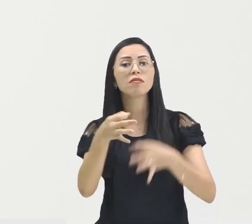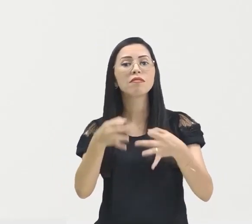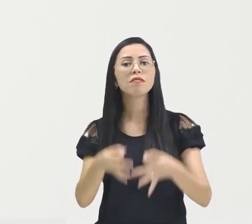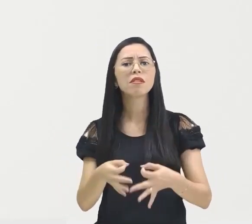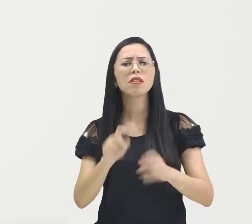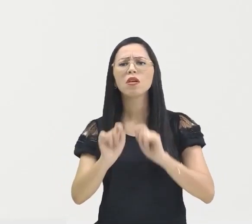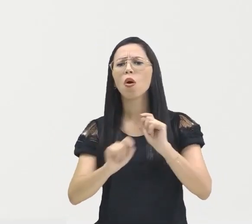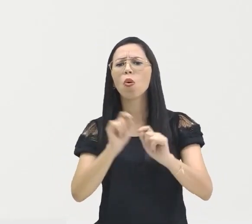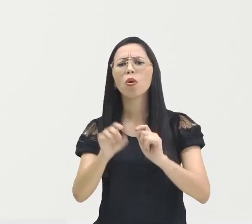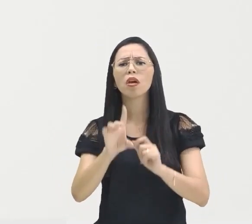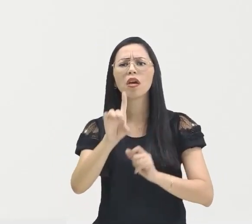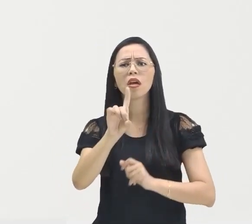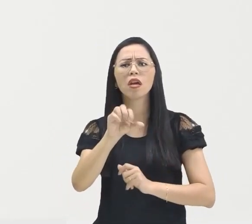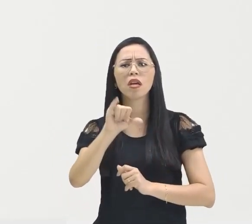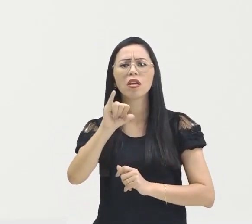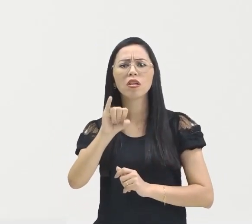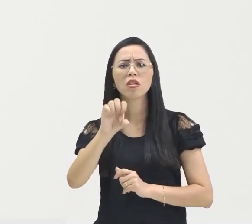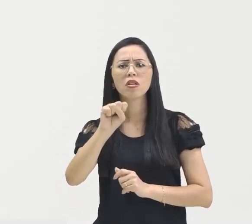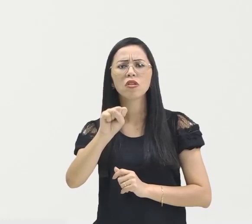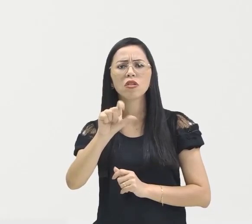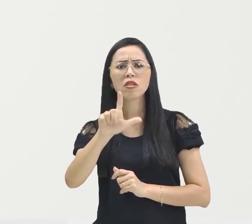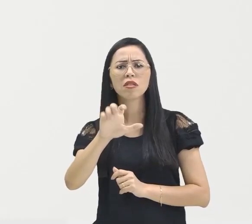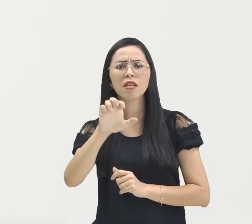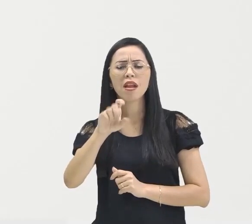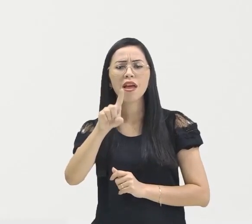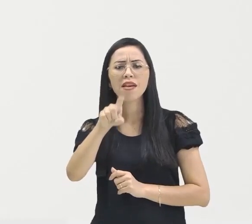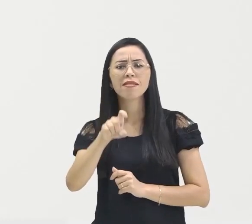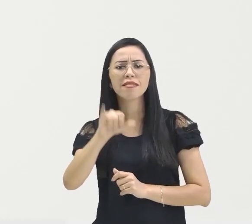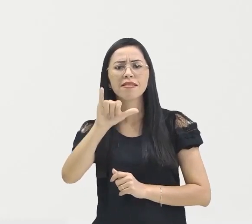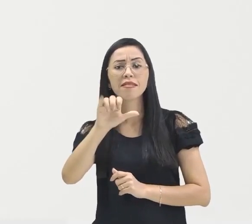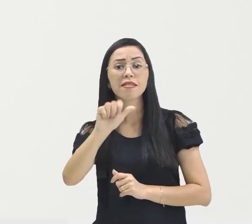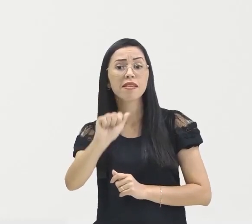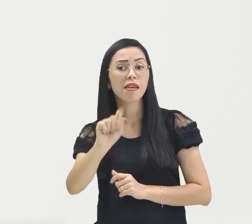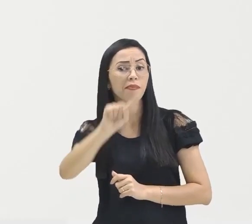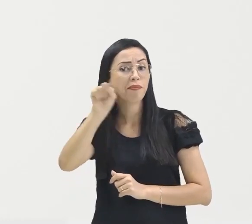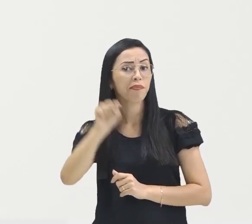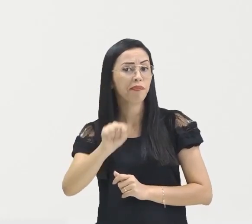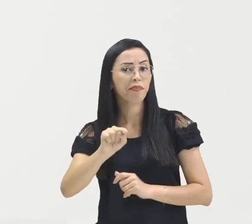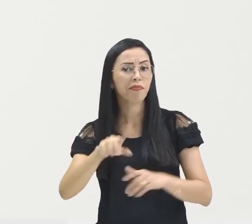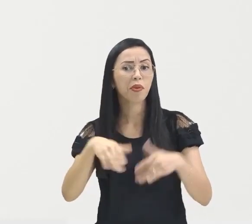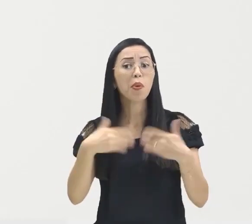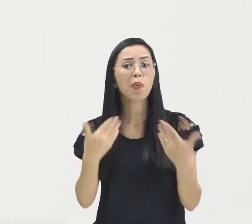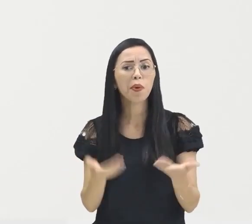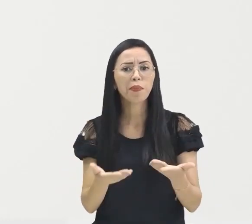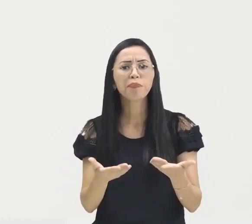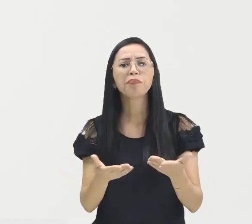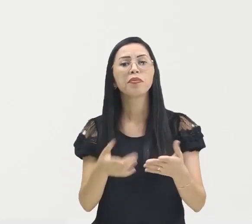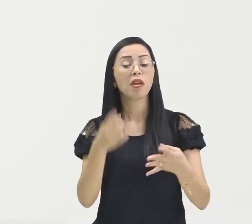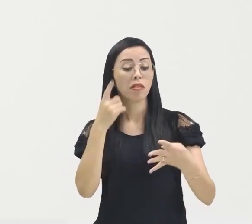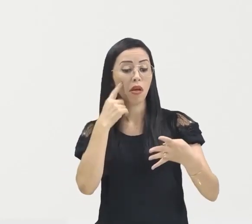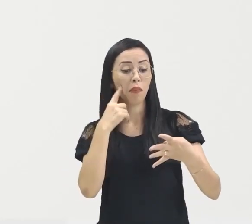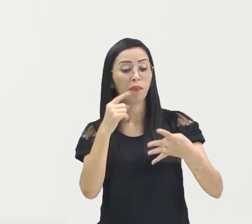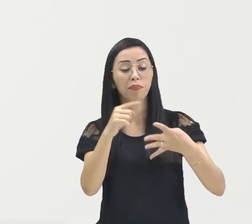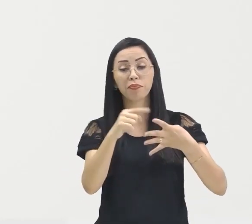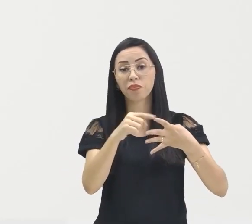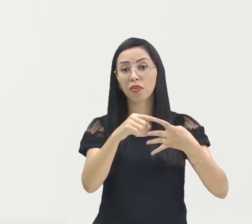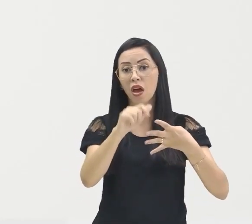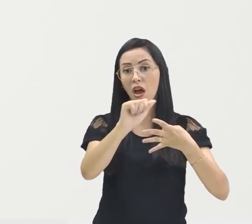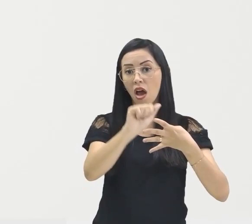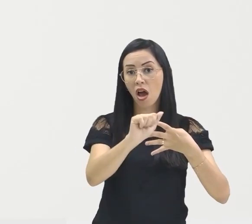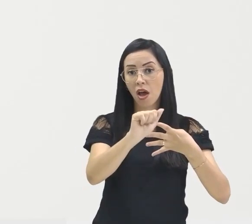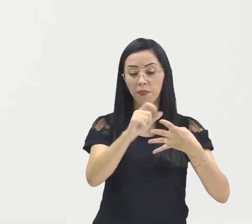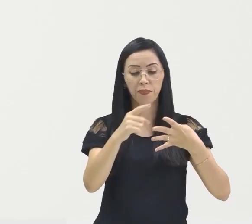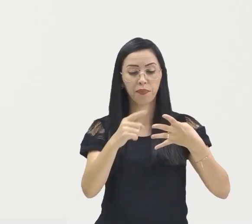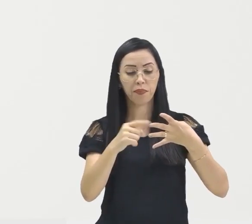conseguiram. Na letra A, aborda, os textos abordam o mesmo assunto. Na letra B,